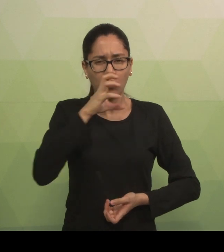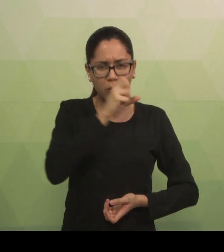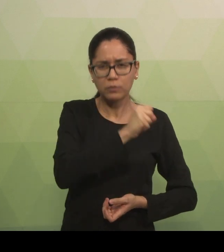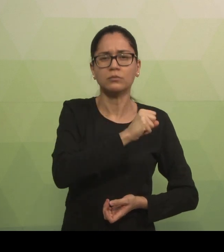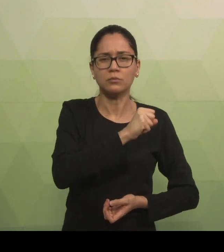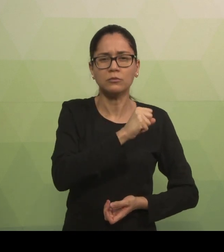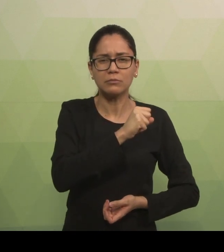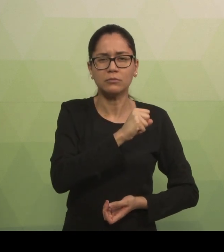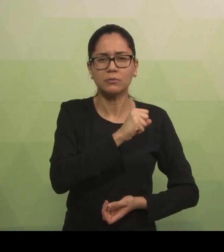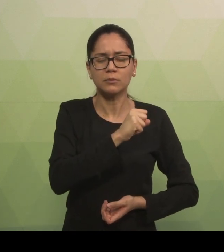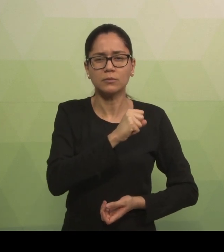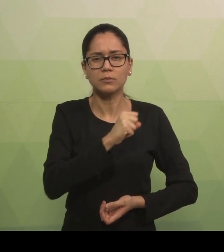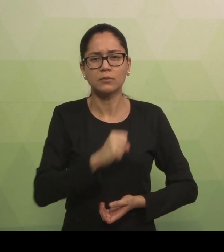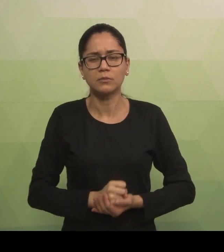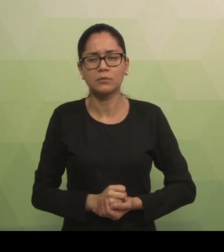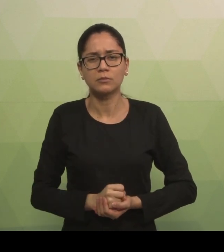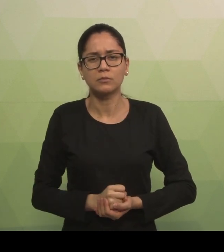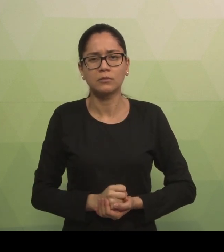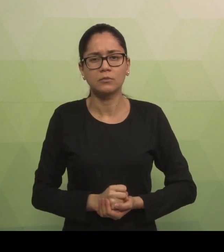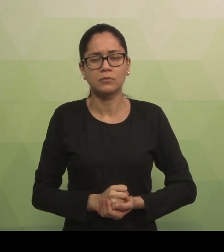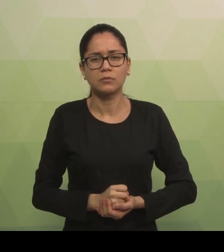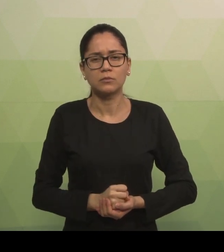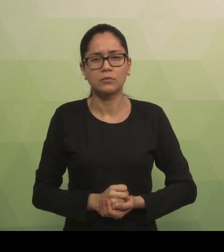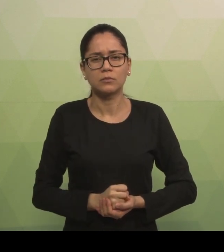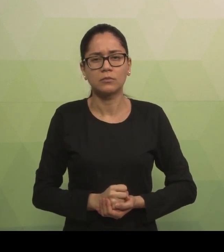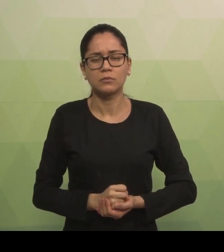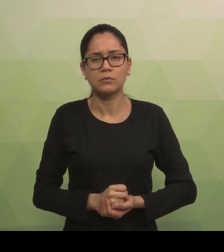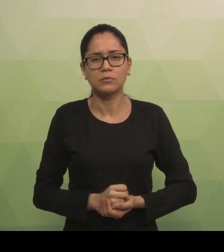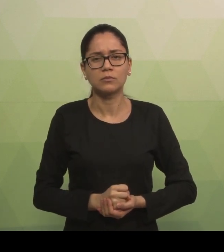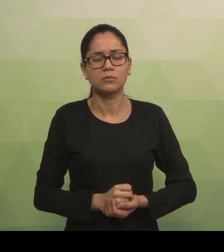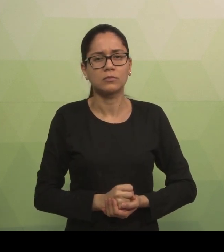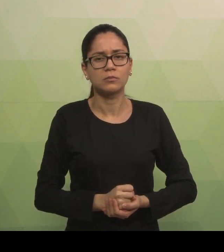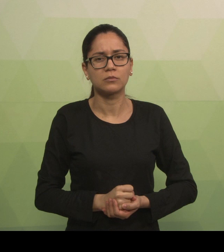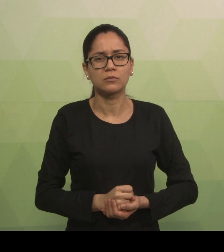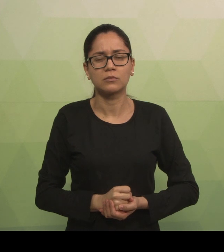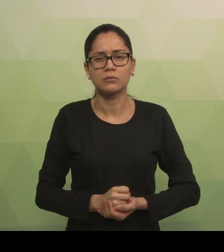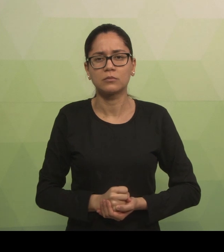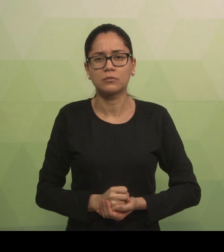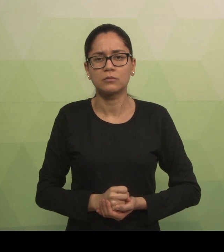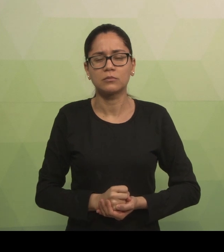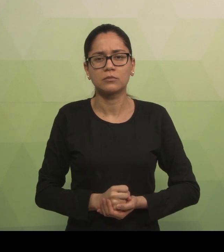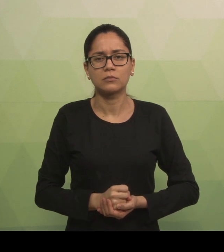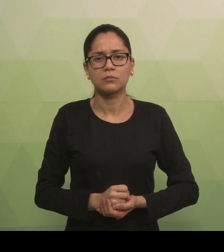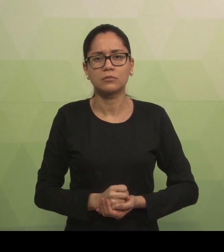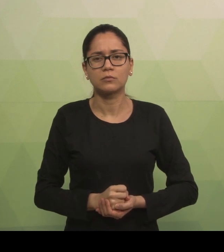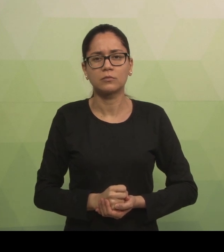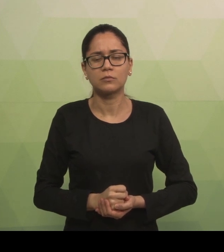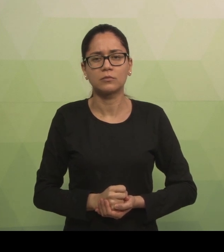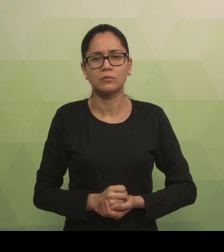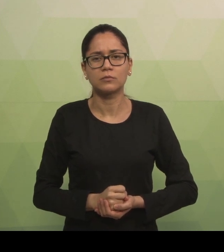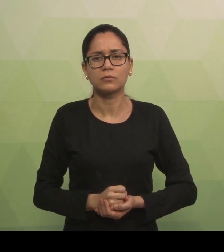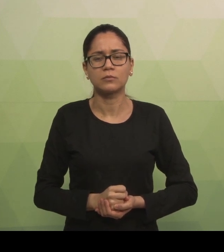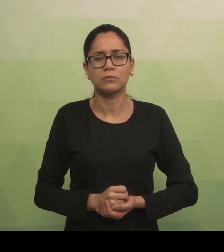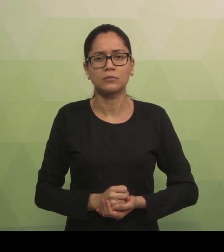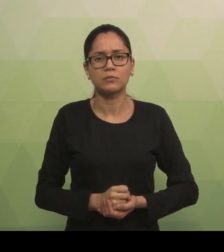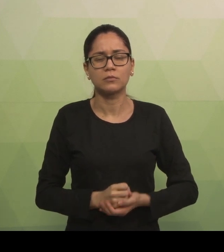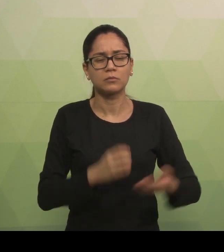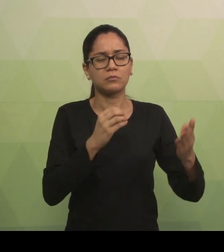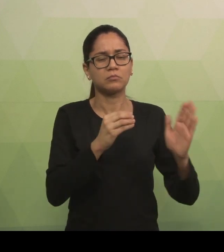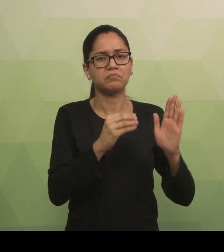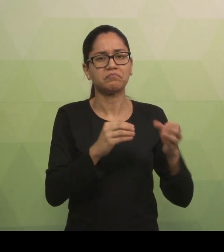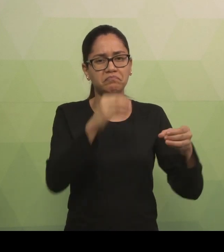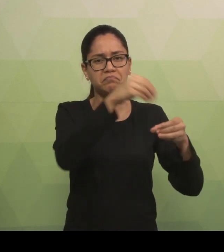possuem a estrutura avançada, onde há geração, inserção e armazenamento de informação de forma automatizada e